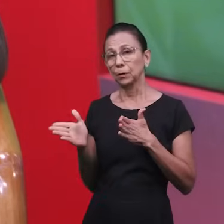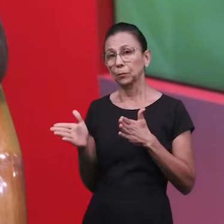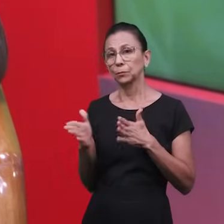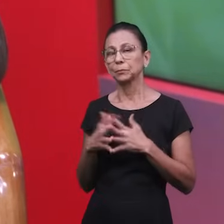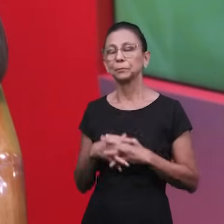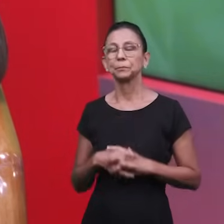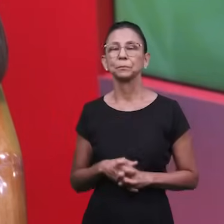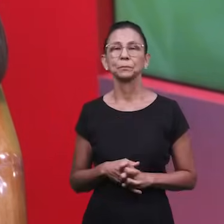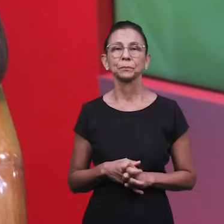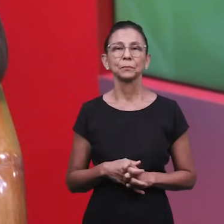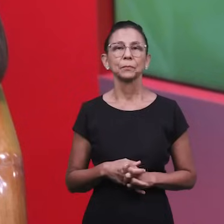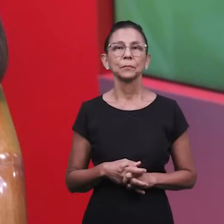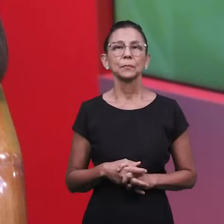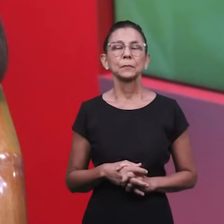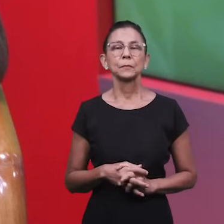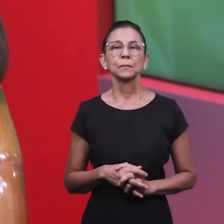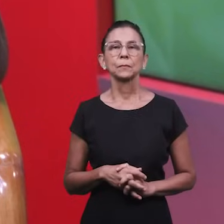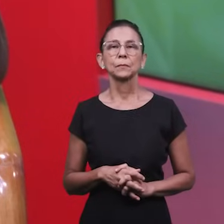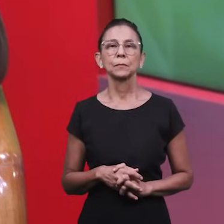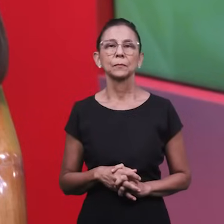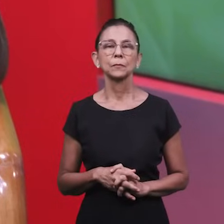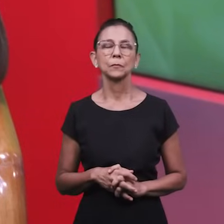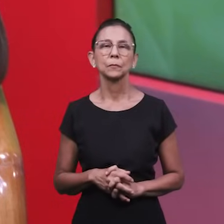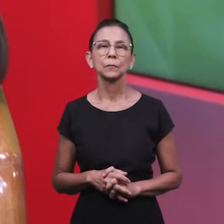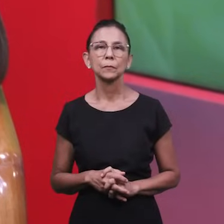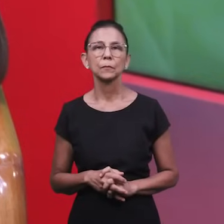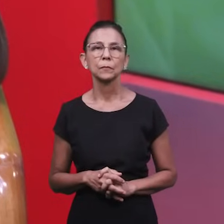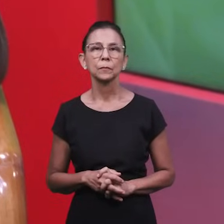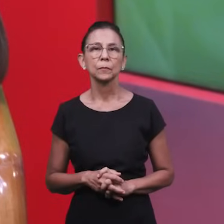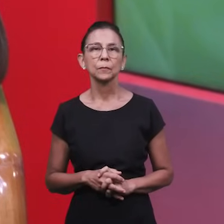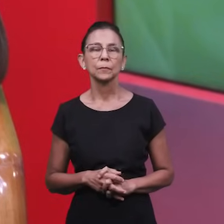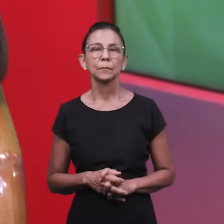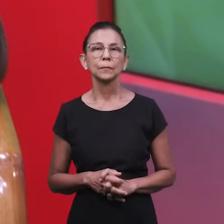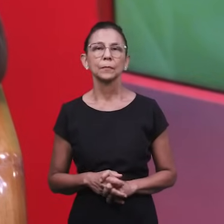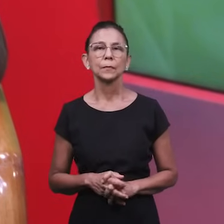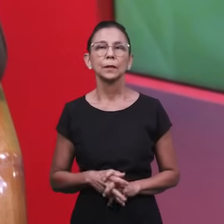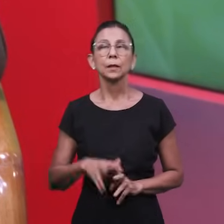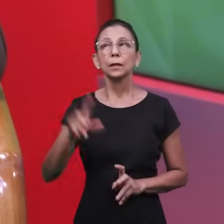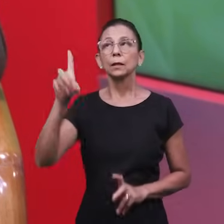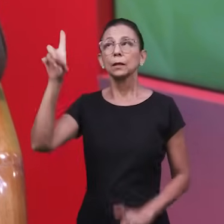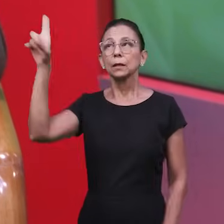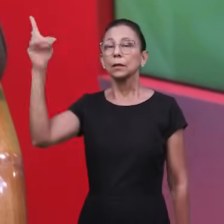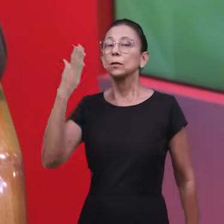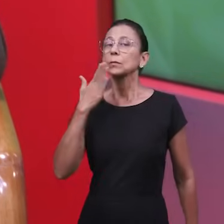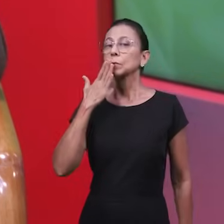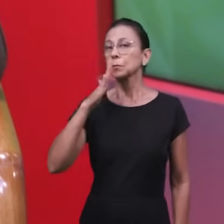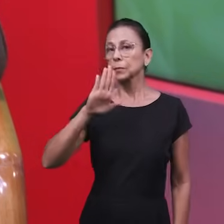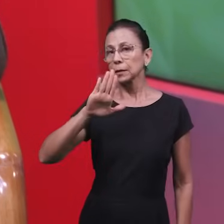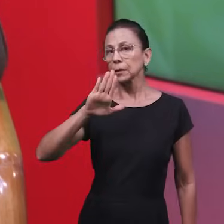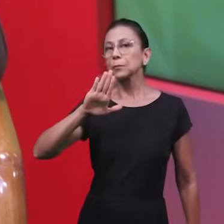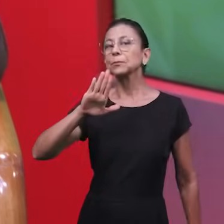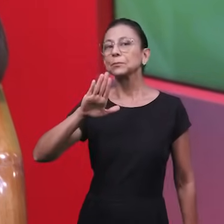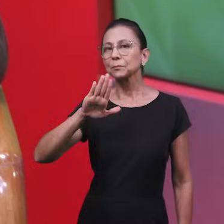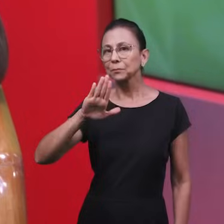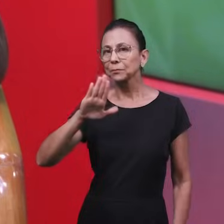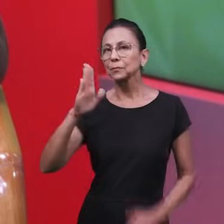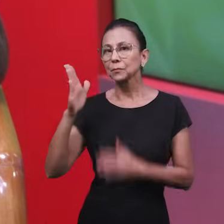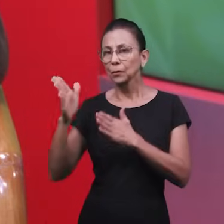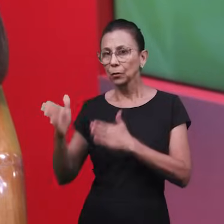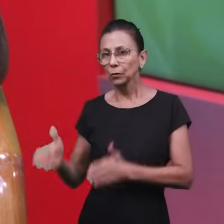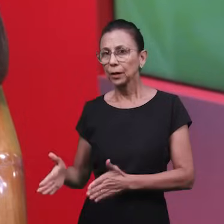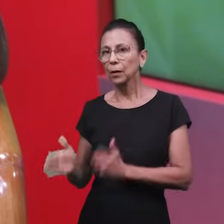Então, somos alvos dessa grande promessa. E